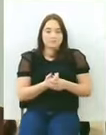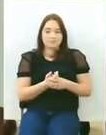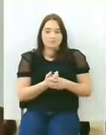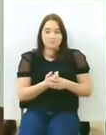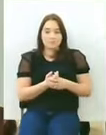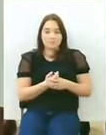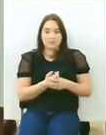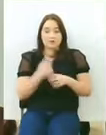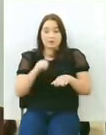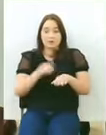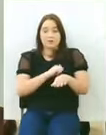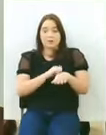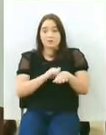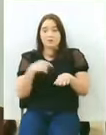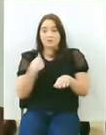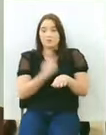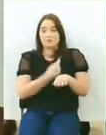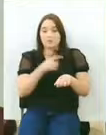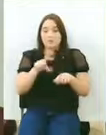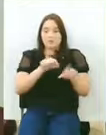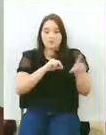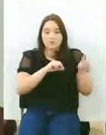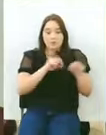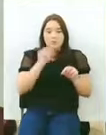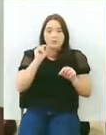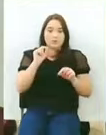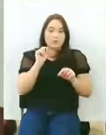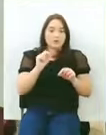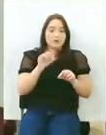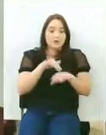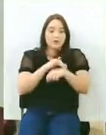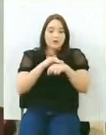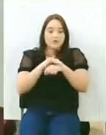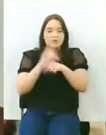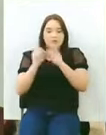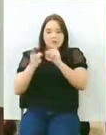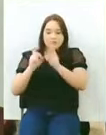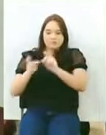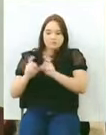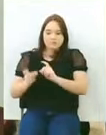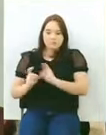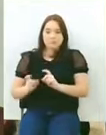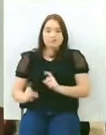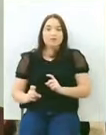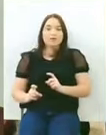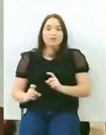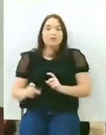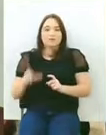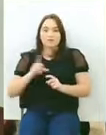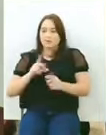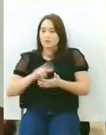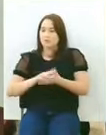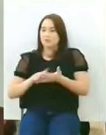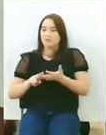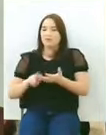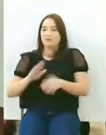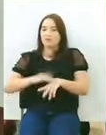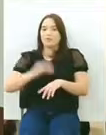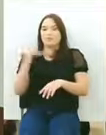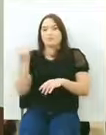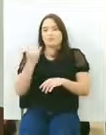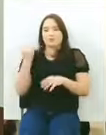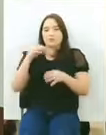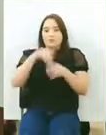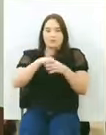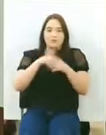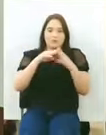E às vezes, nós escolhemos determinados assuntos e aqueles são os únicos assuntos que temos.